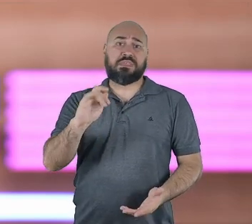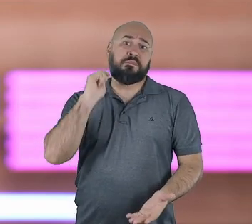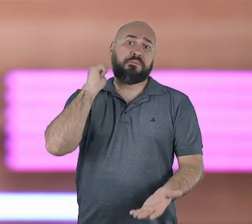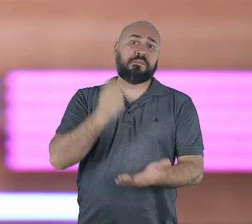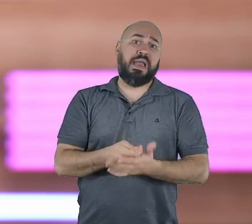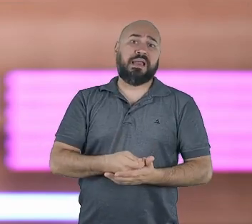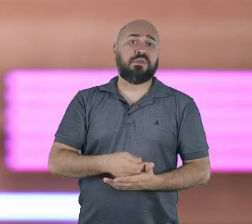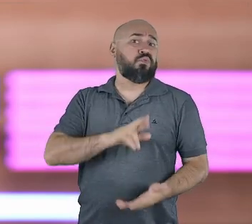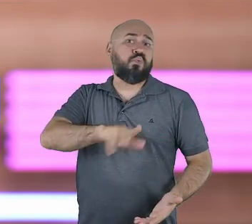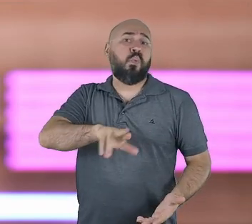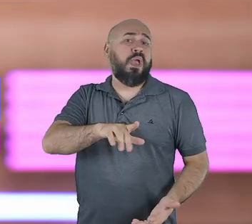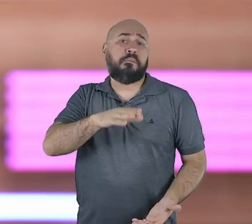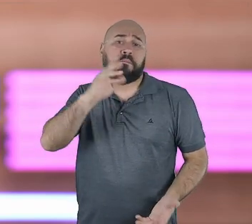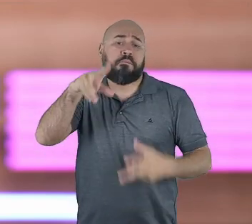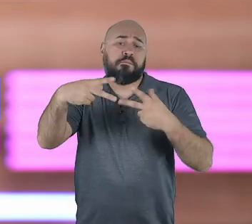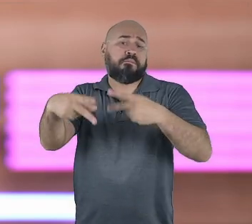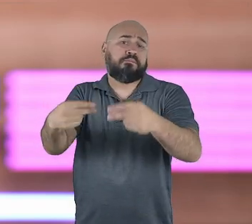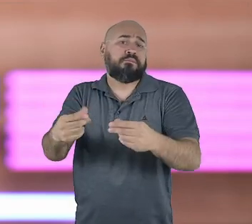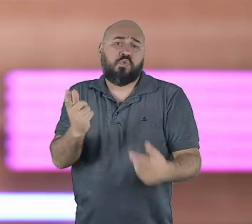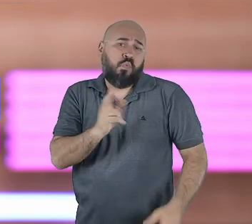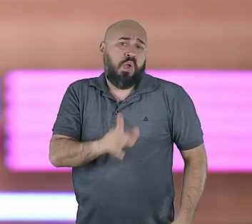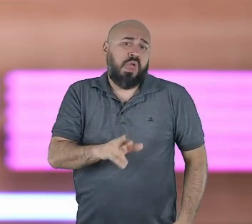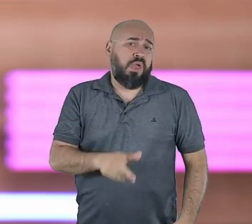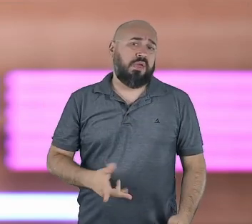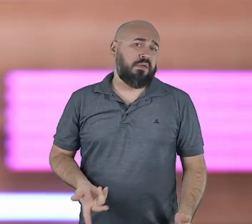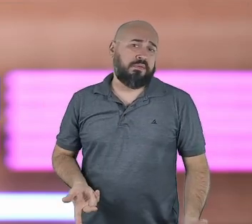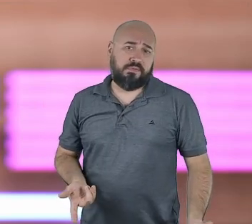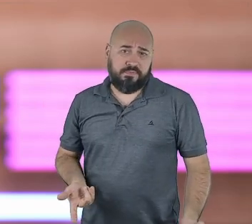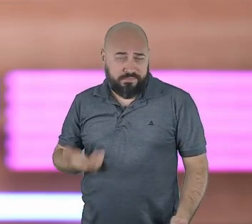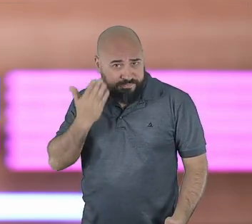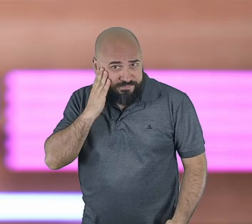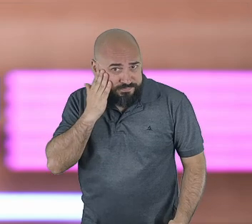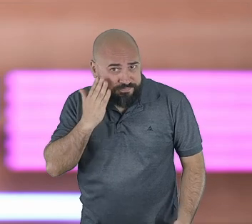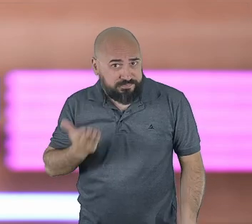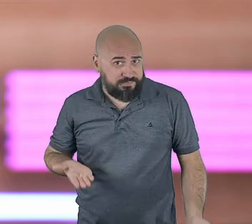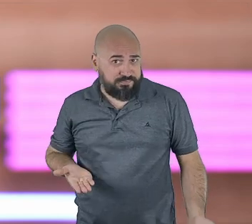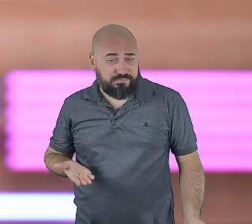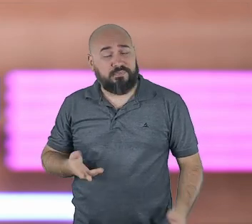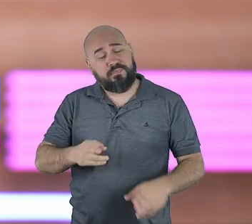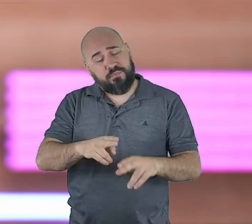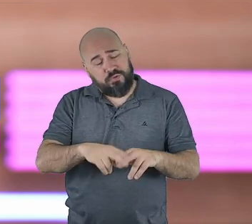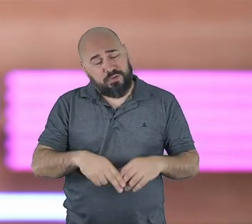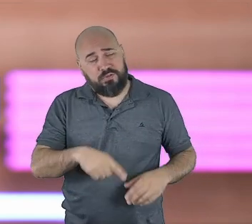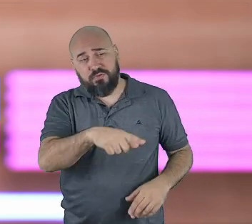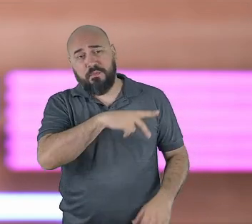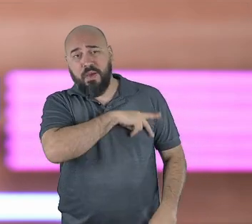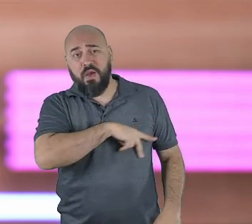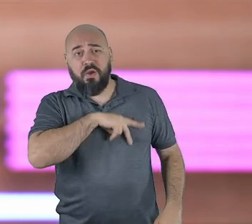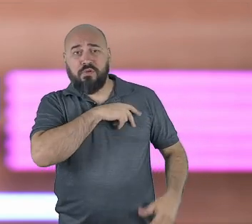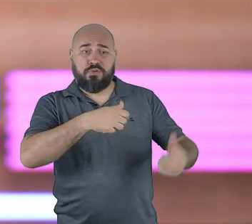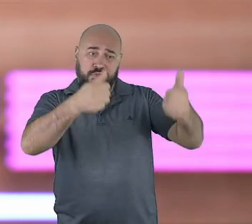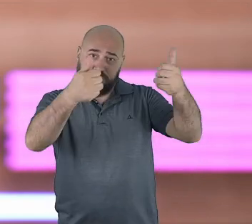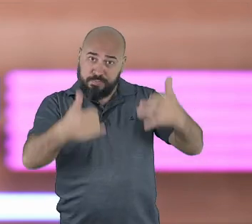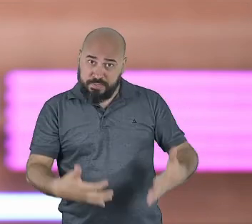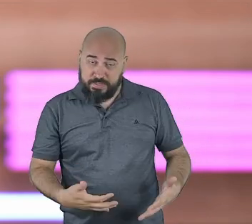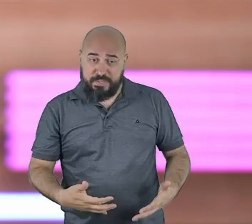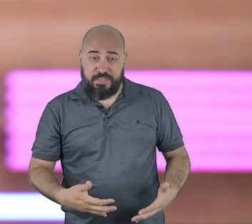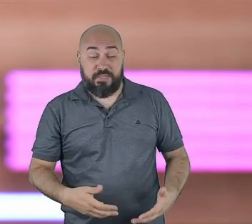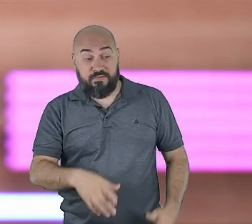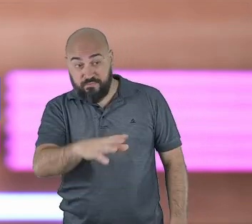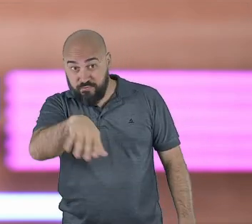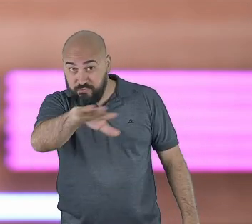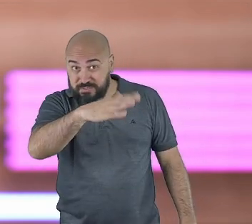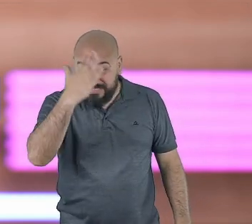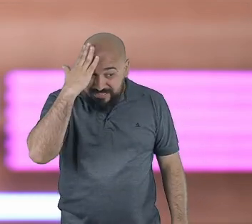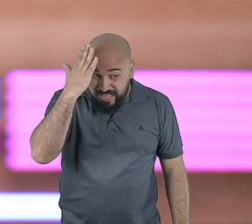de ser um presente. Concorda comigo? É por isso que Paulo diz em Gálatas 2,16, sabendo, contudo,